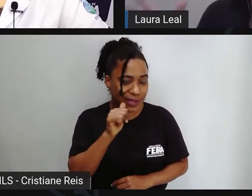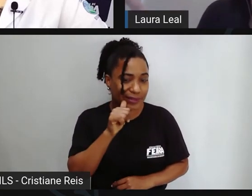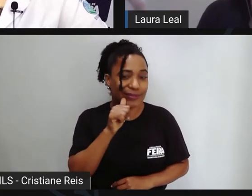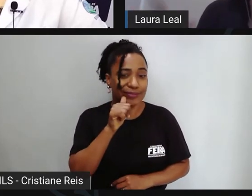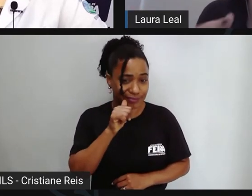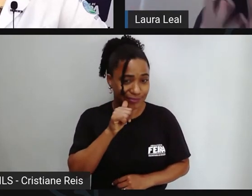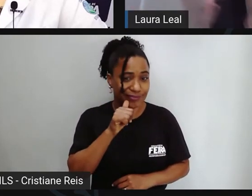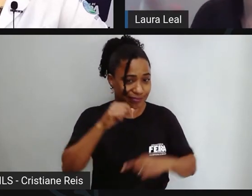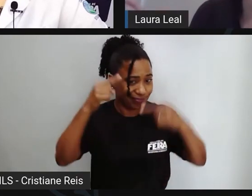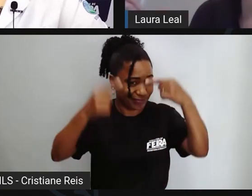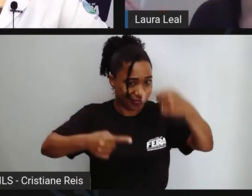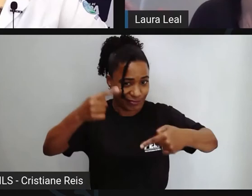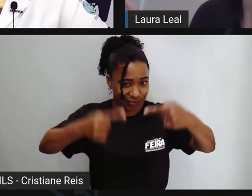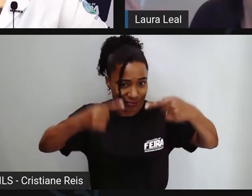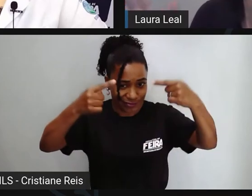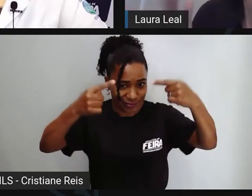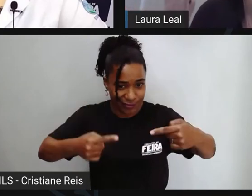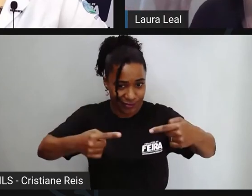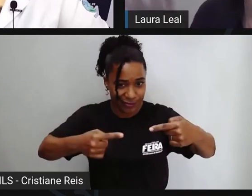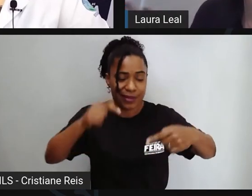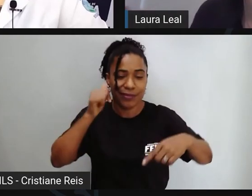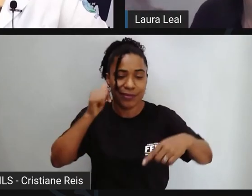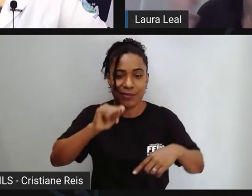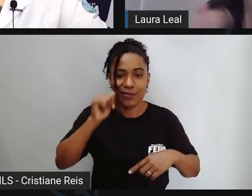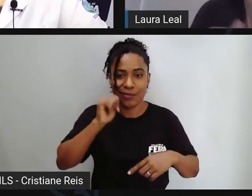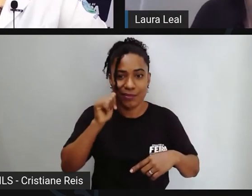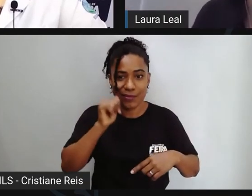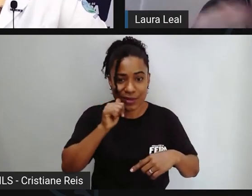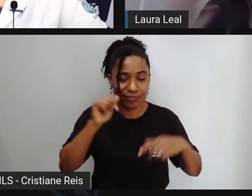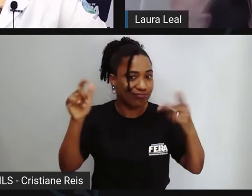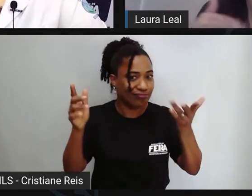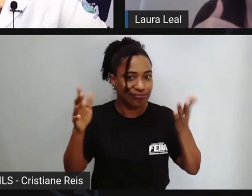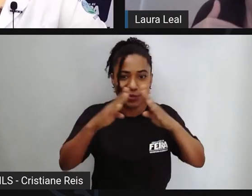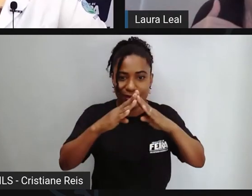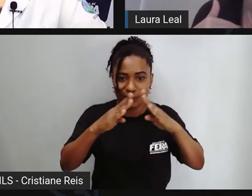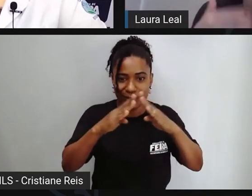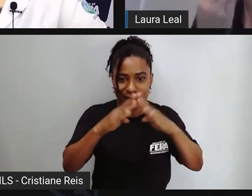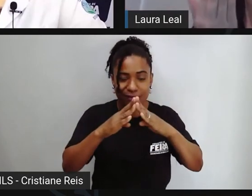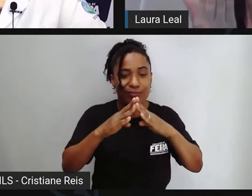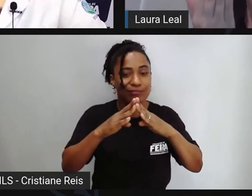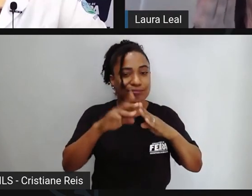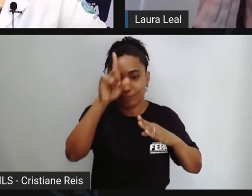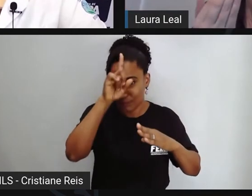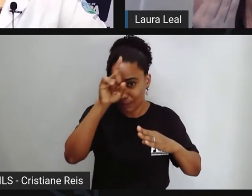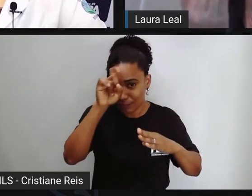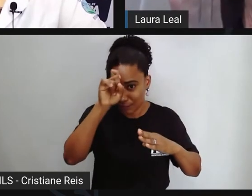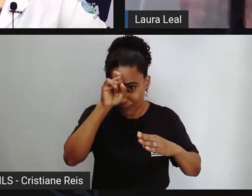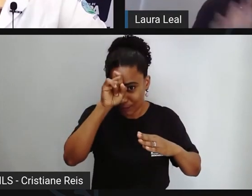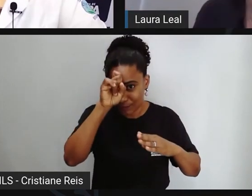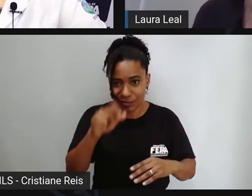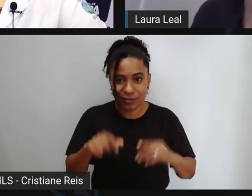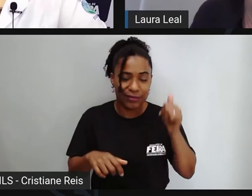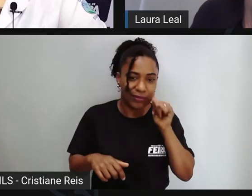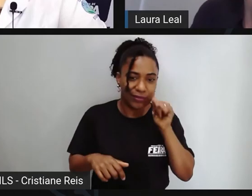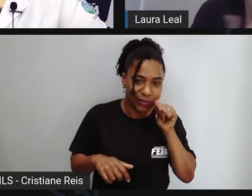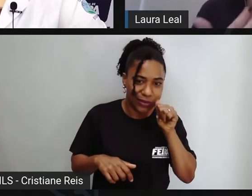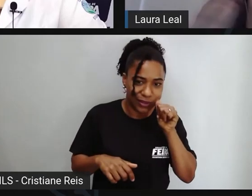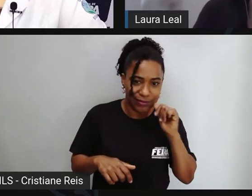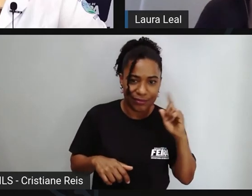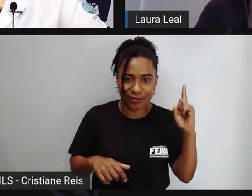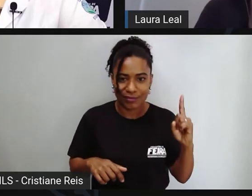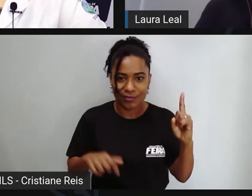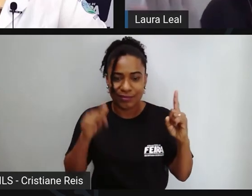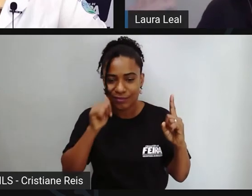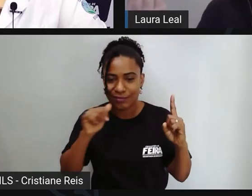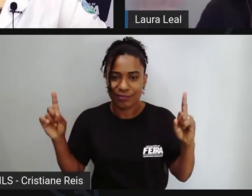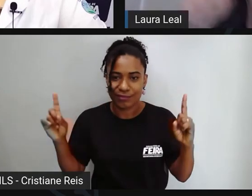por tudo isso. Inclusive leitos de hospitais, por exemplo, que é uma loucura. Mas se Nossa. viu que se uma mulher e um homem disputassem o mesmo leito do hospital, existia